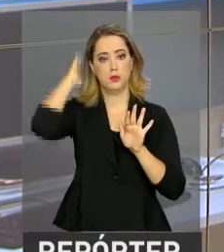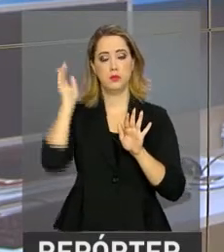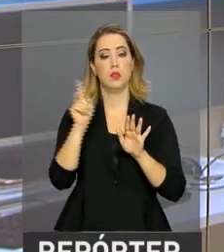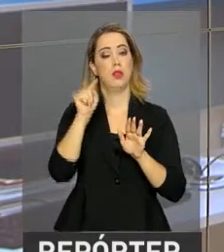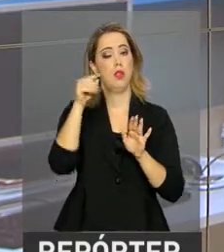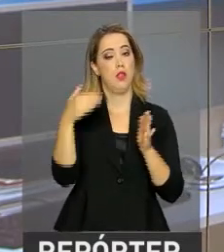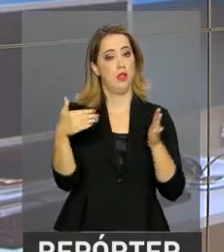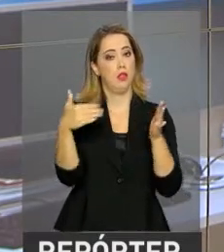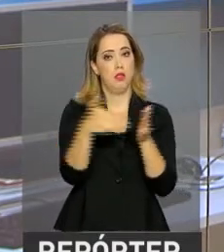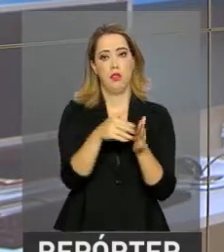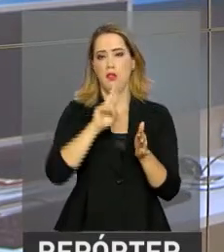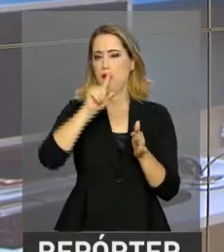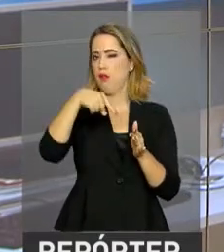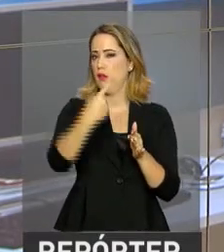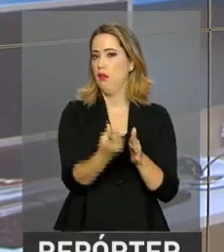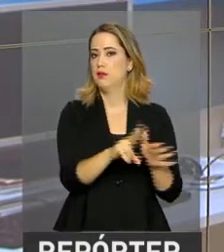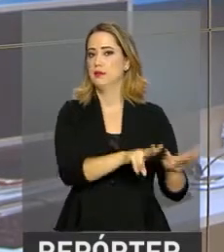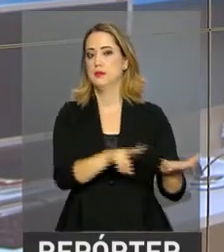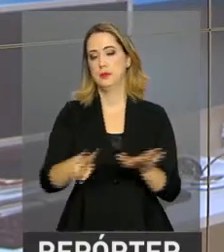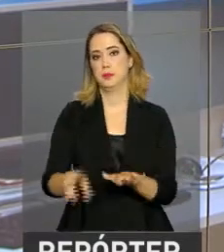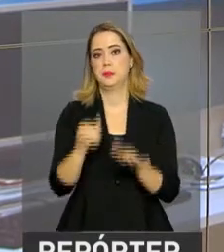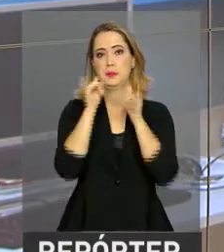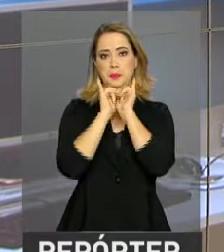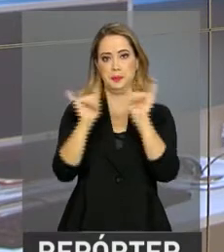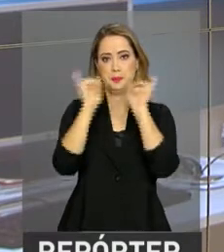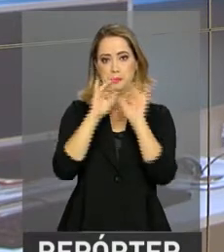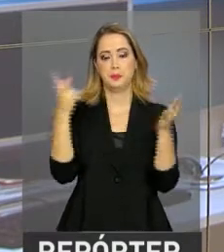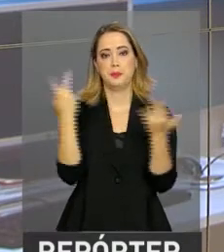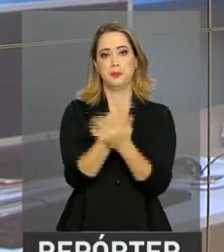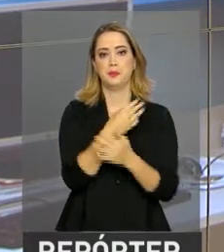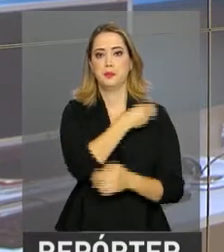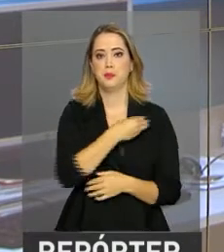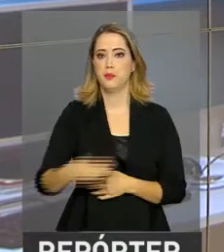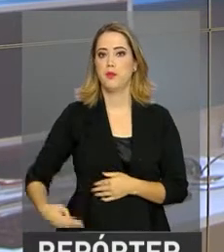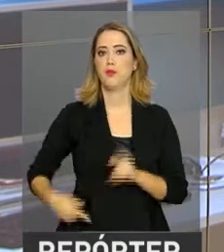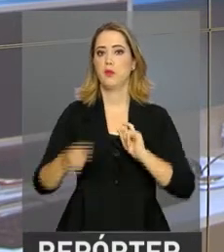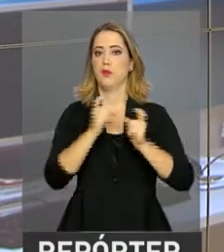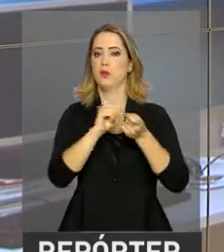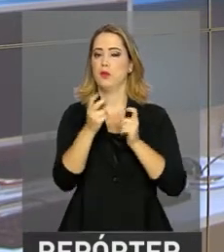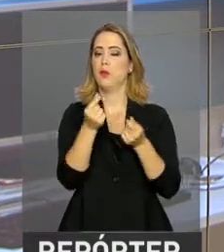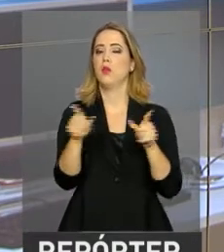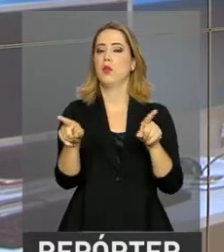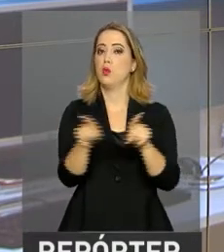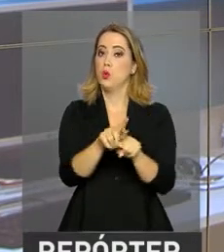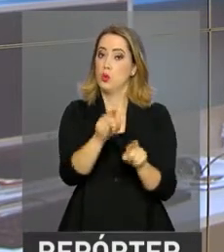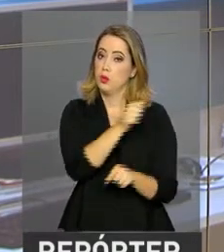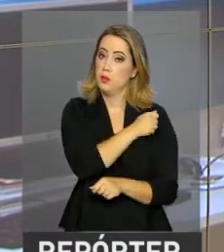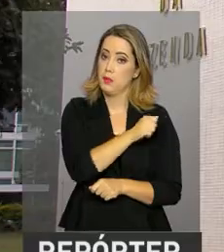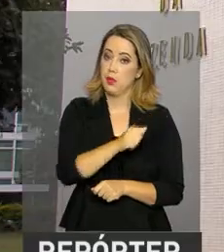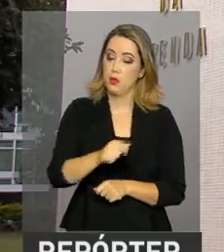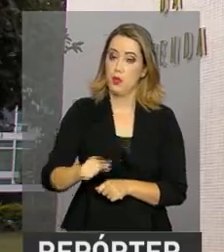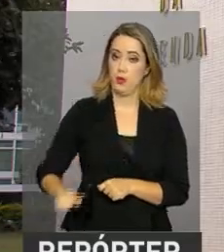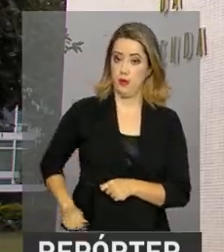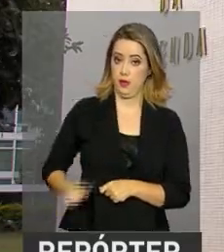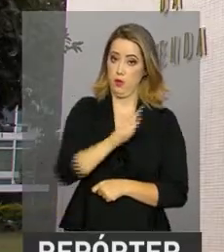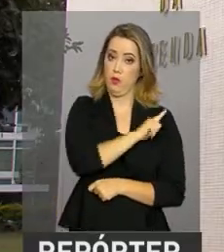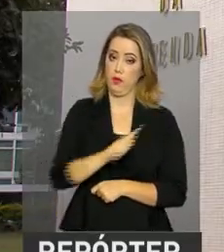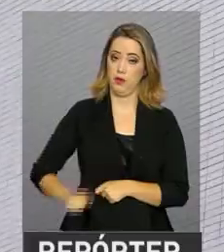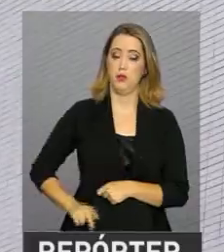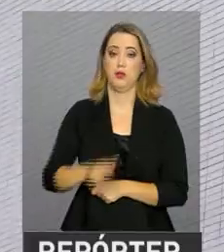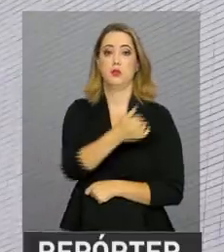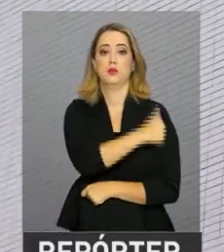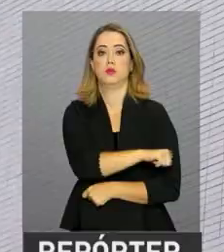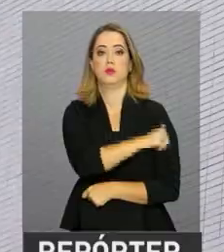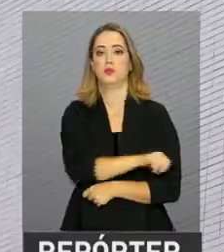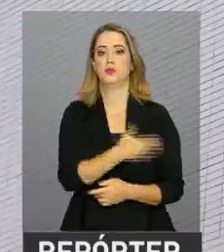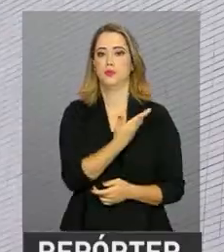Temer até a próxima semana. O anúncio foi feito pelo ministro da Fazenda e o governador do Rio. Depois de se